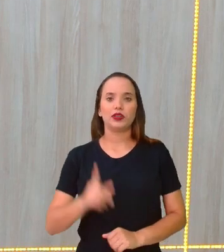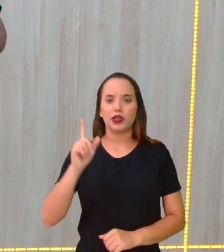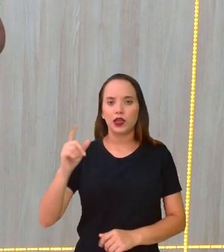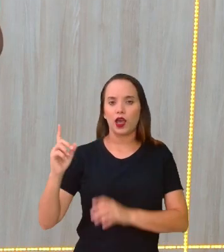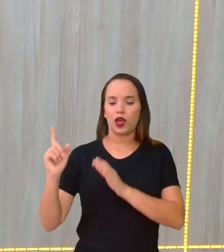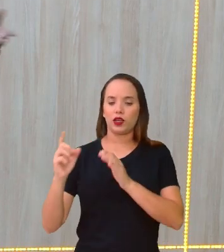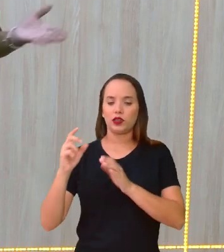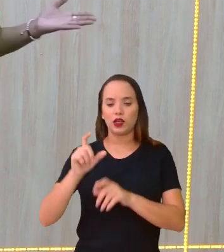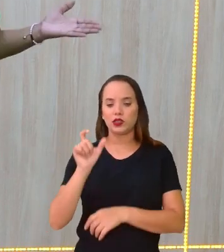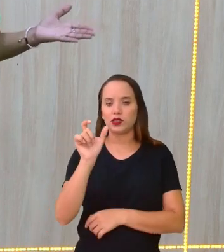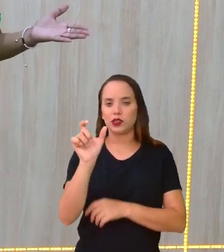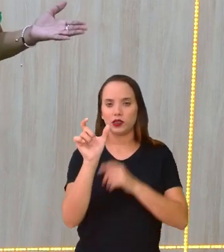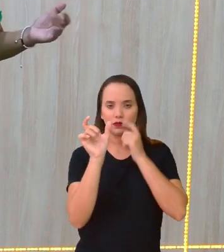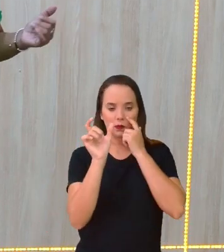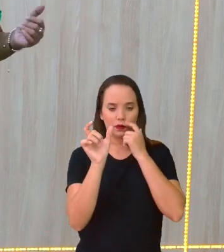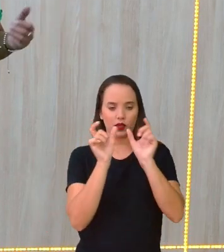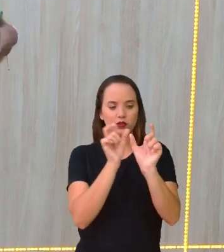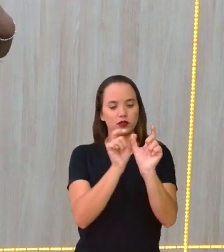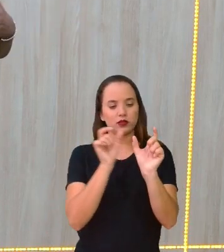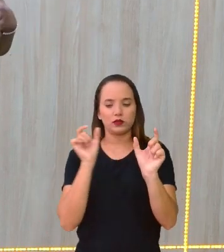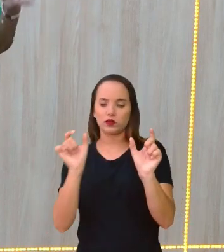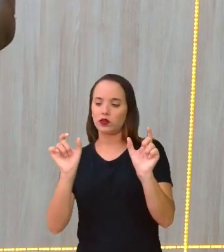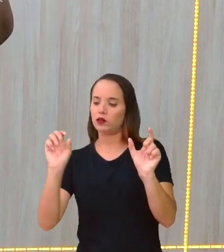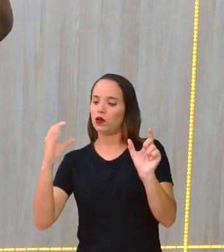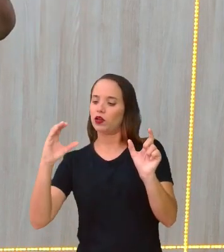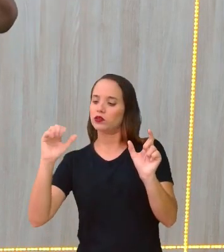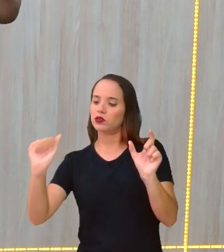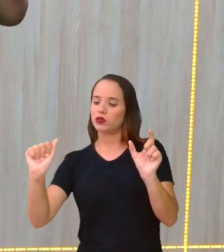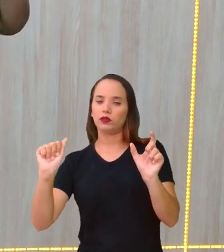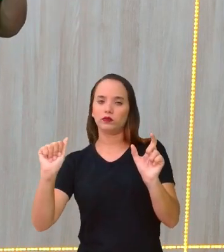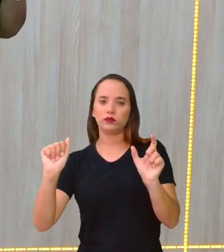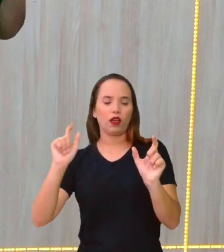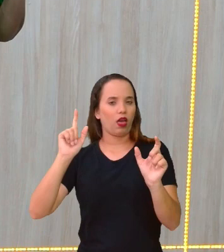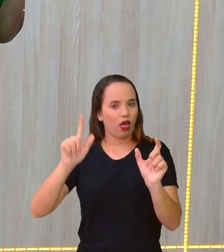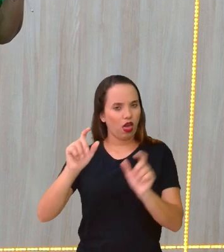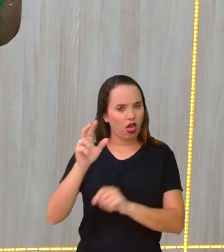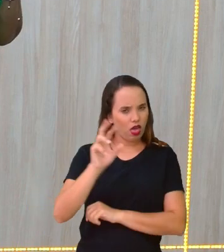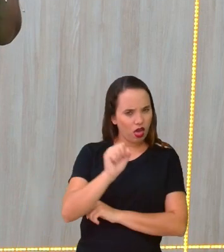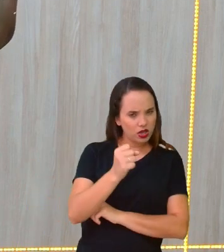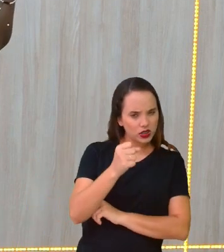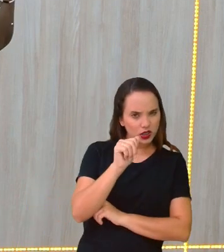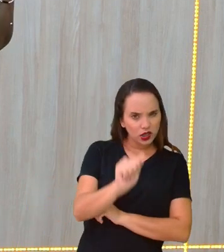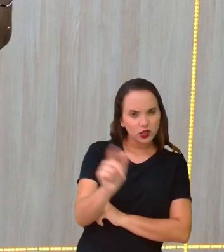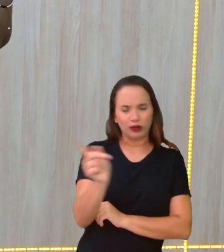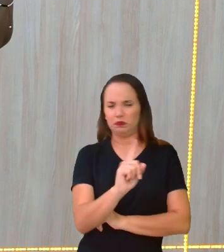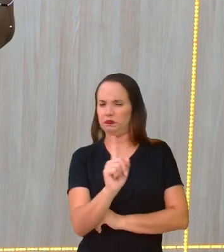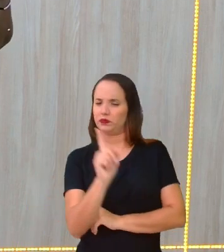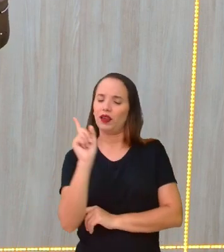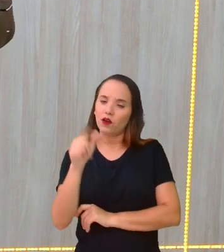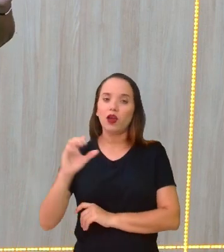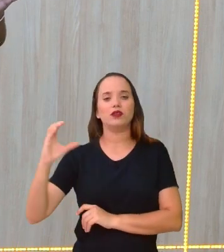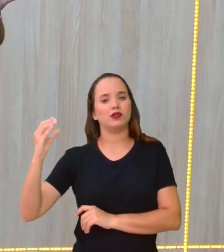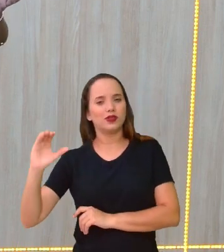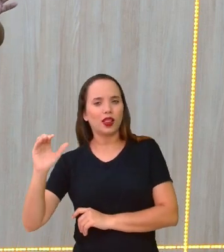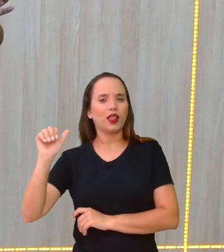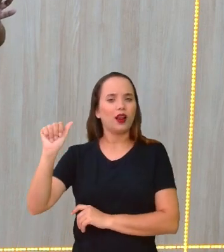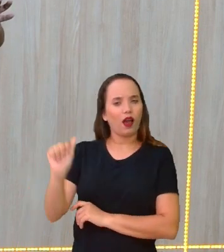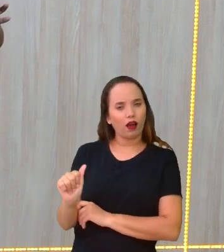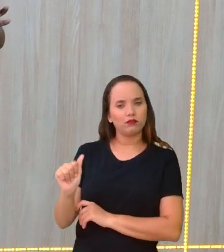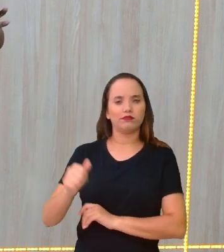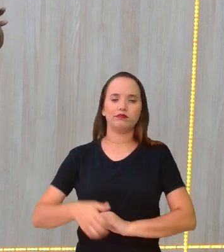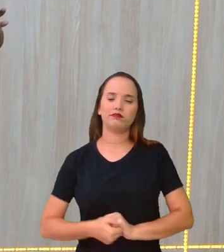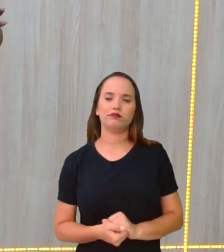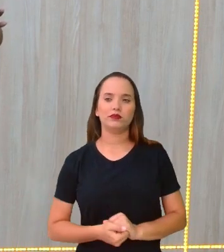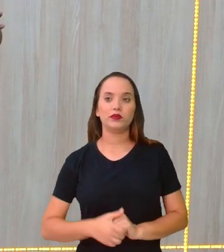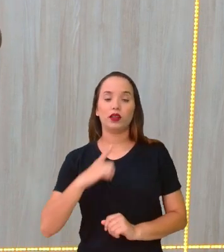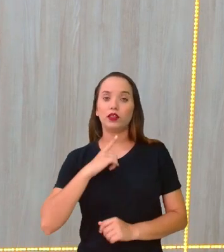sa, que não é um SS, que não é um SS que foi separado do dígrafo. Não é? É um C cedilha. Eu